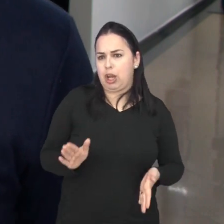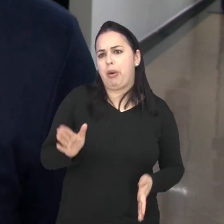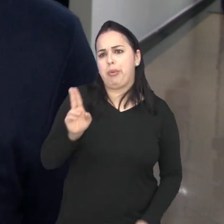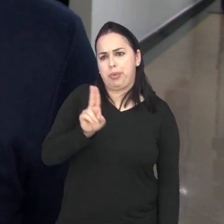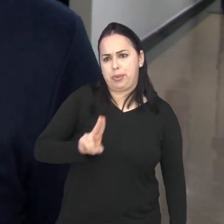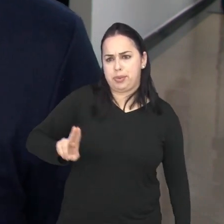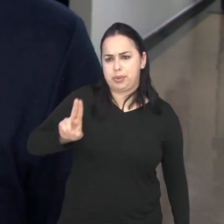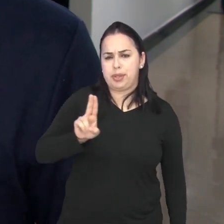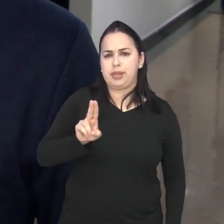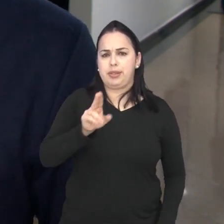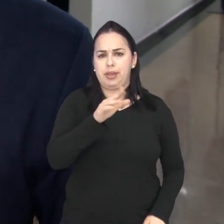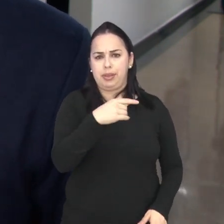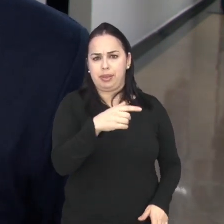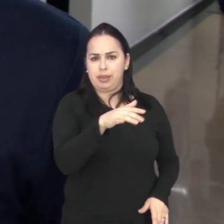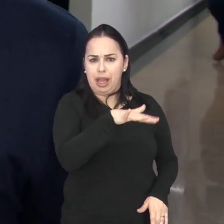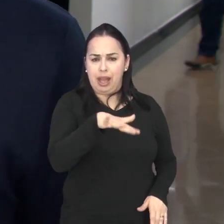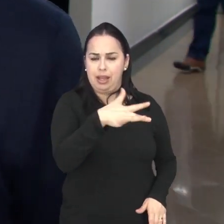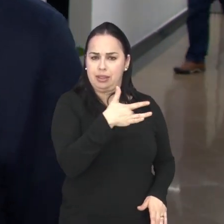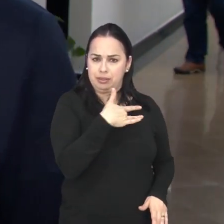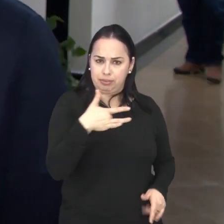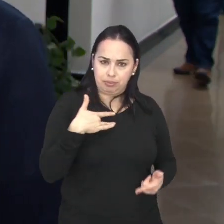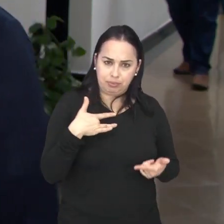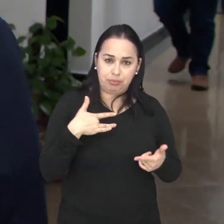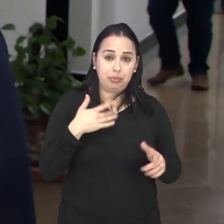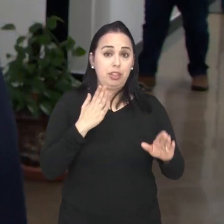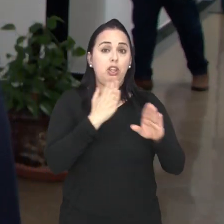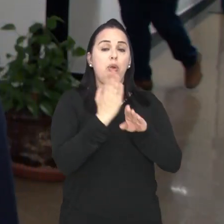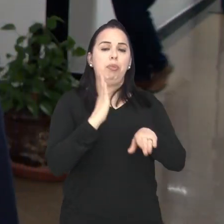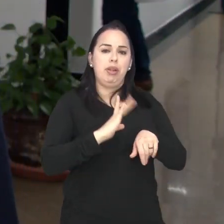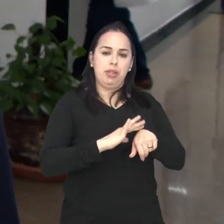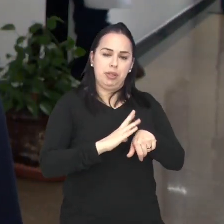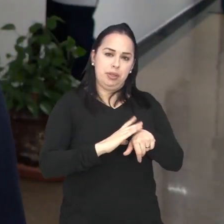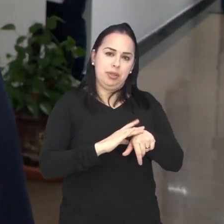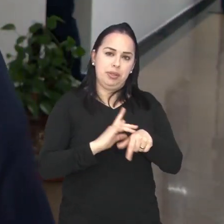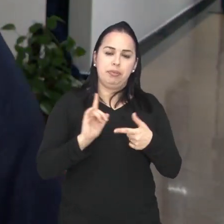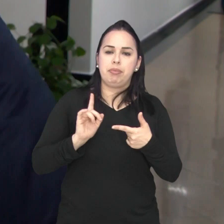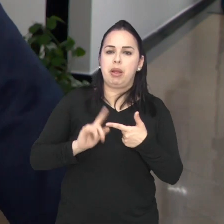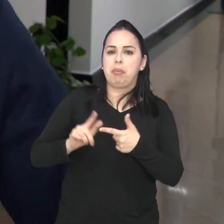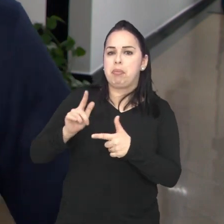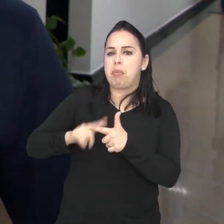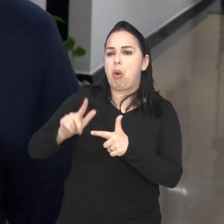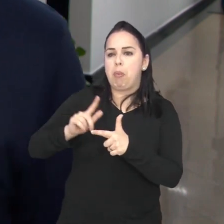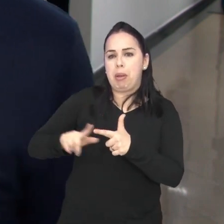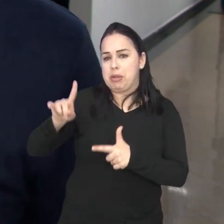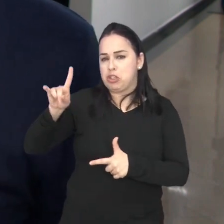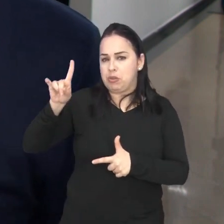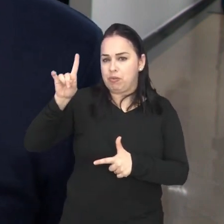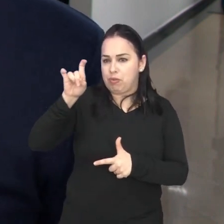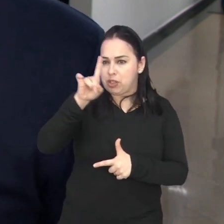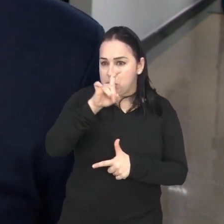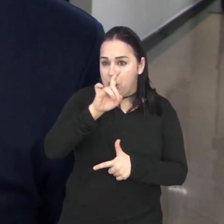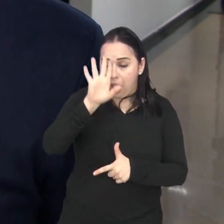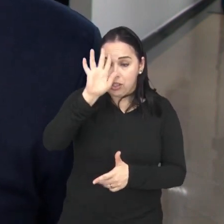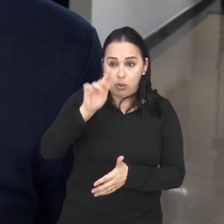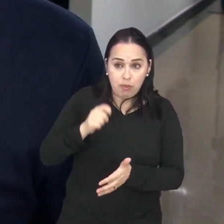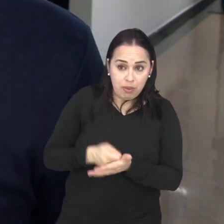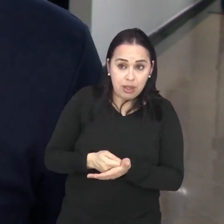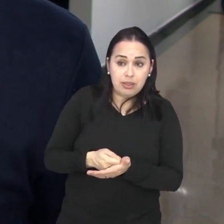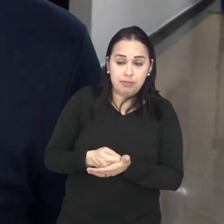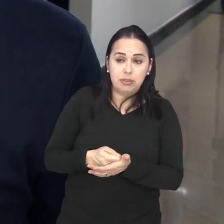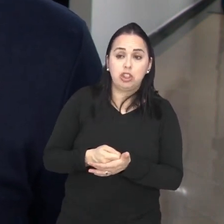usada, né? Na saúde, para diagnósticos, para resolver problemas complexos e